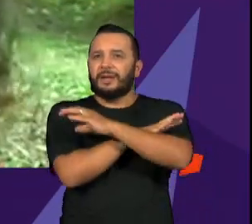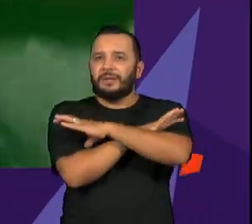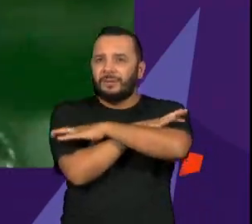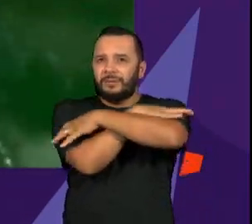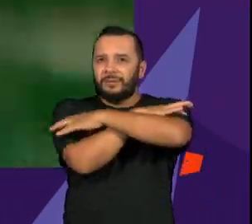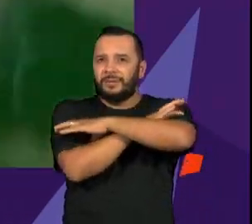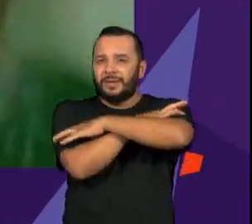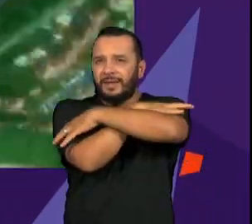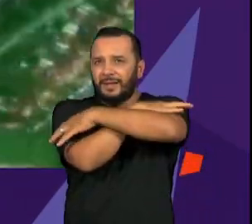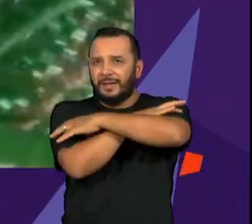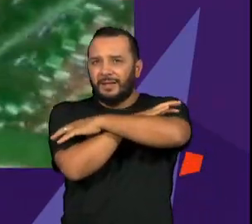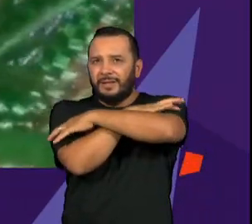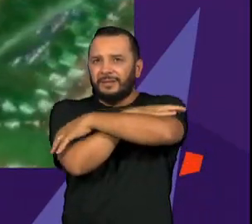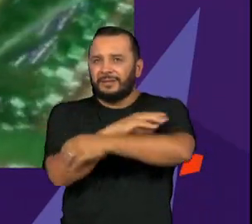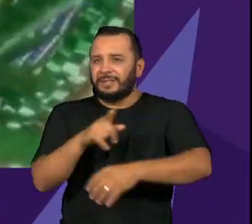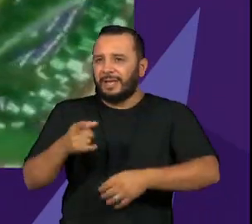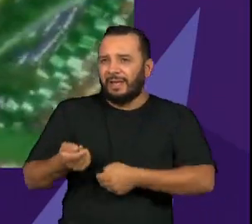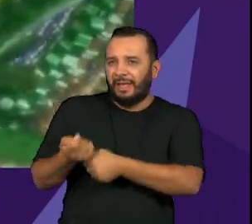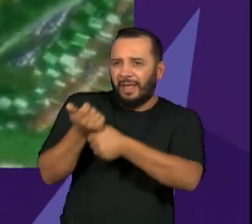morte enganar. O